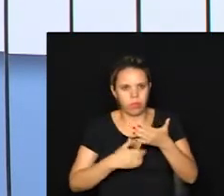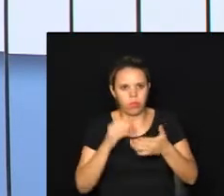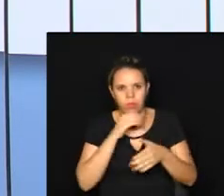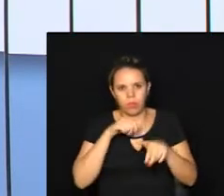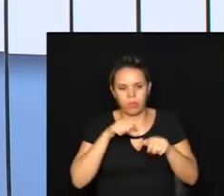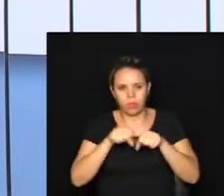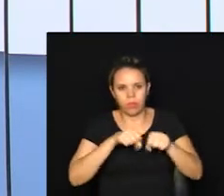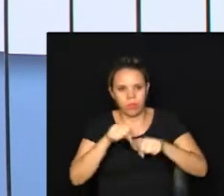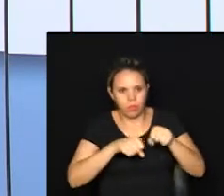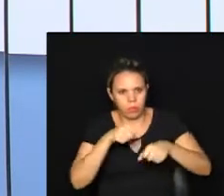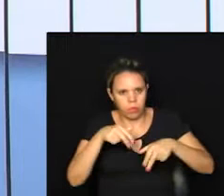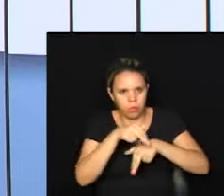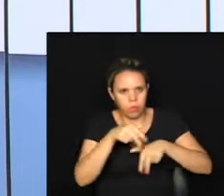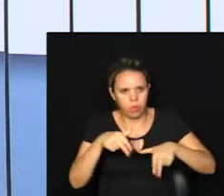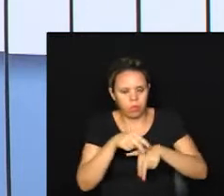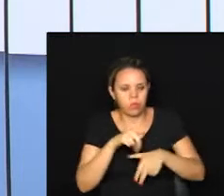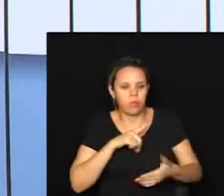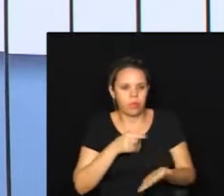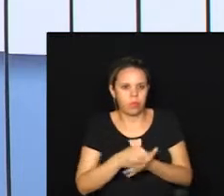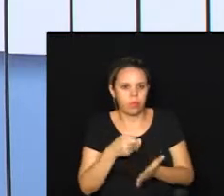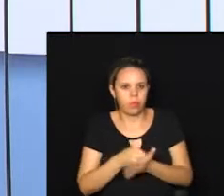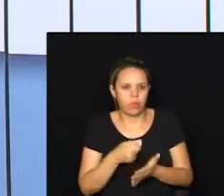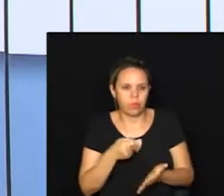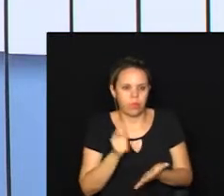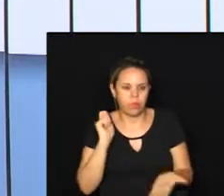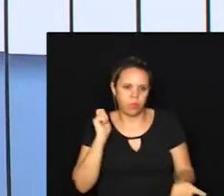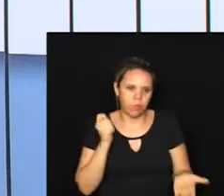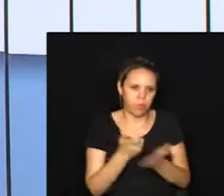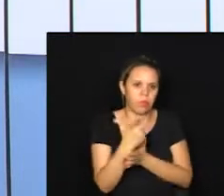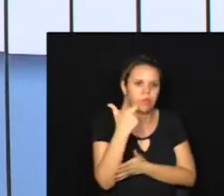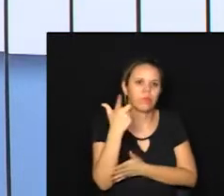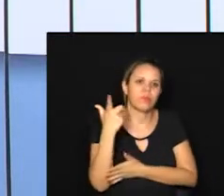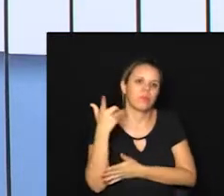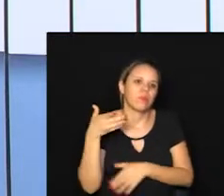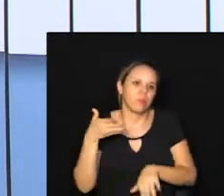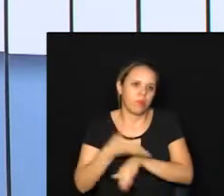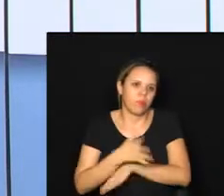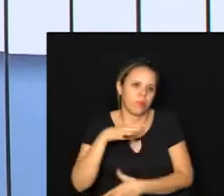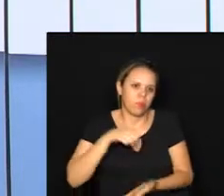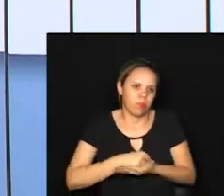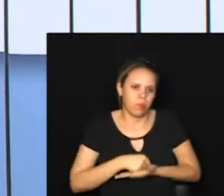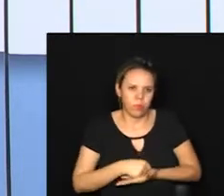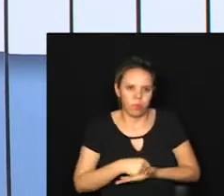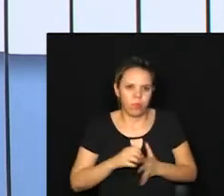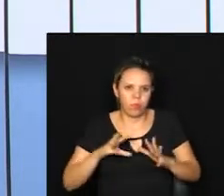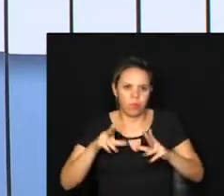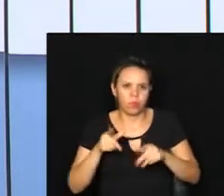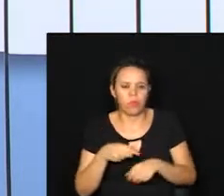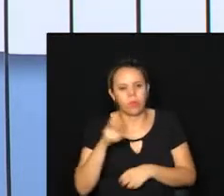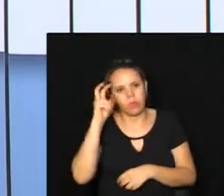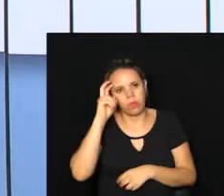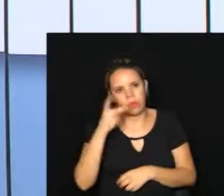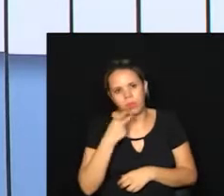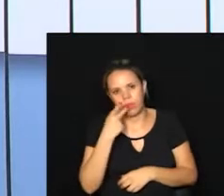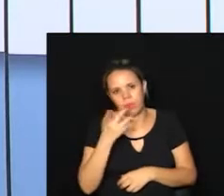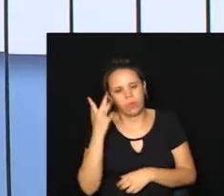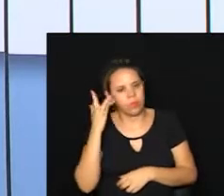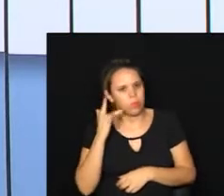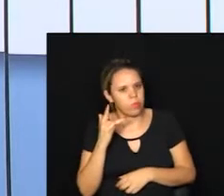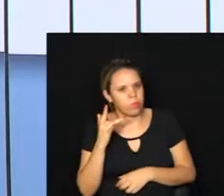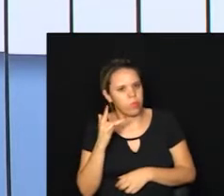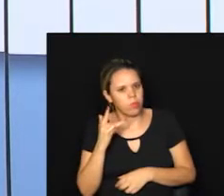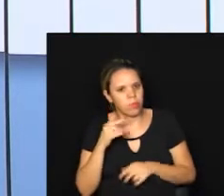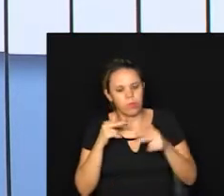de rua, caminhadas que exijam aí o pagamento para a inscrição. Tudo isso na quinta-feira e amanhã,